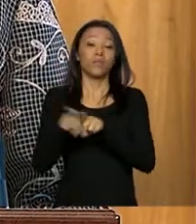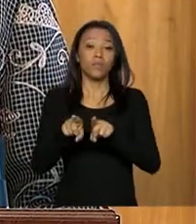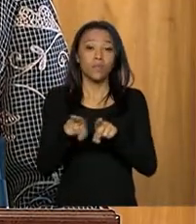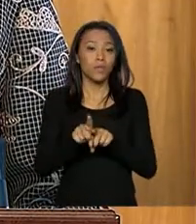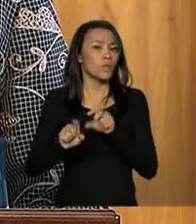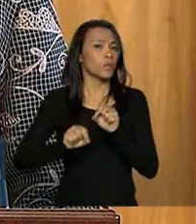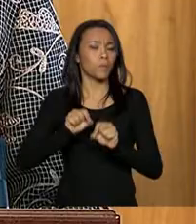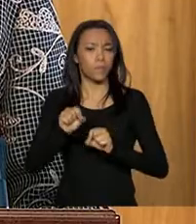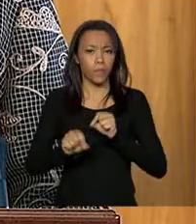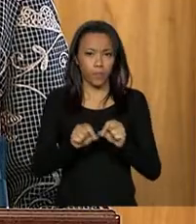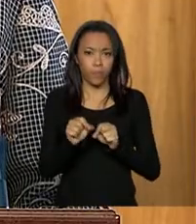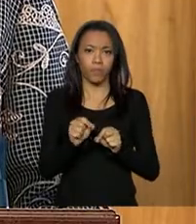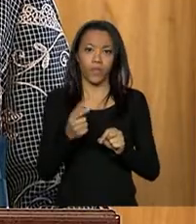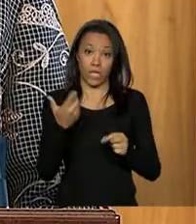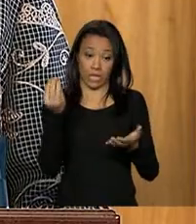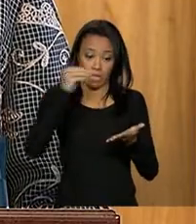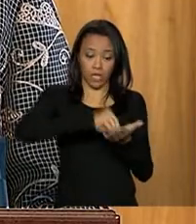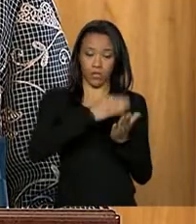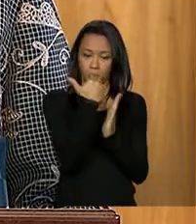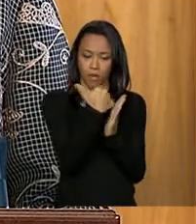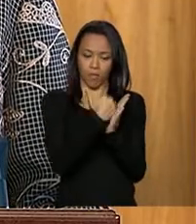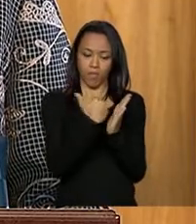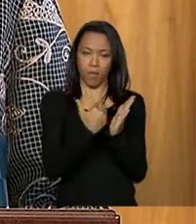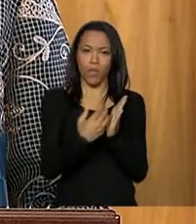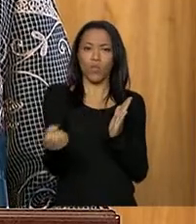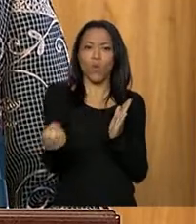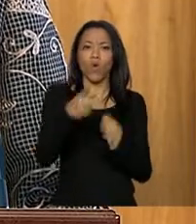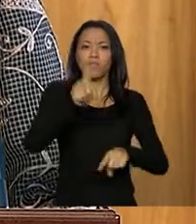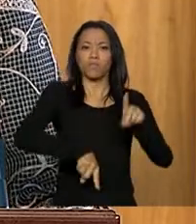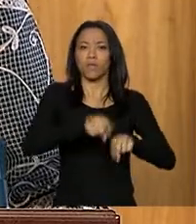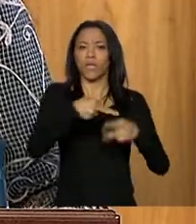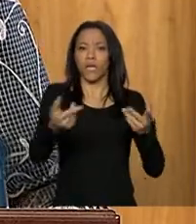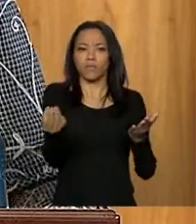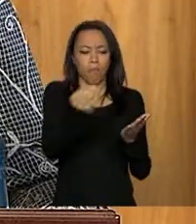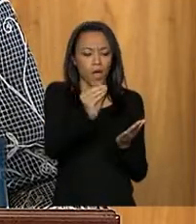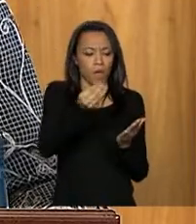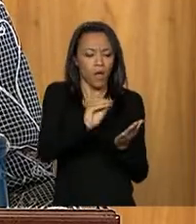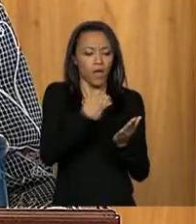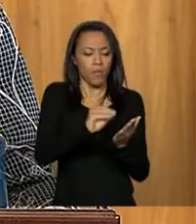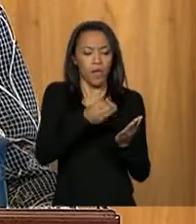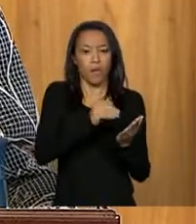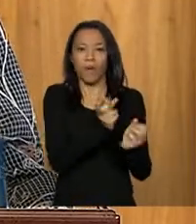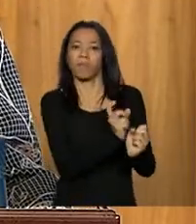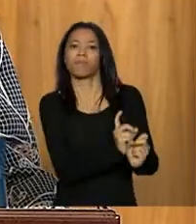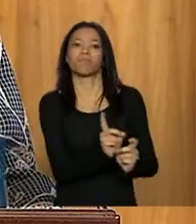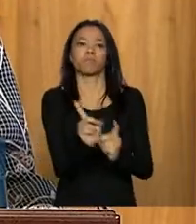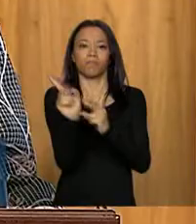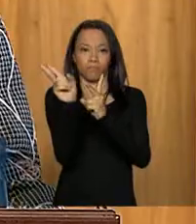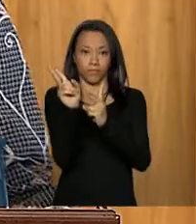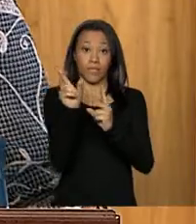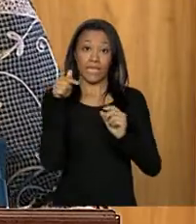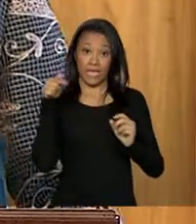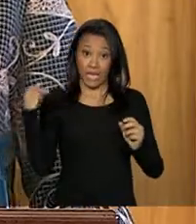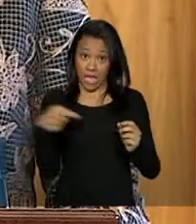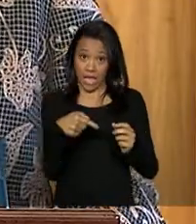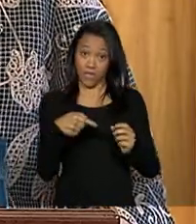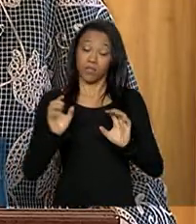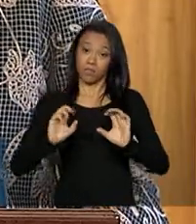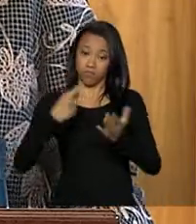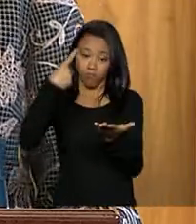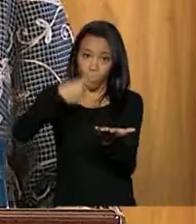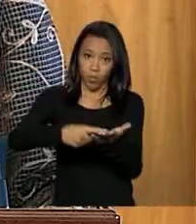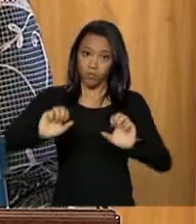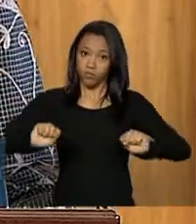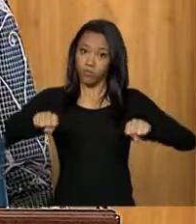incorporação na nossa pauta de novos itens. Essa tendência será fortalecida com os dois acordos